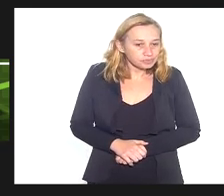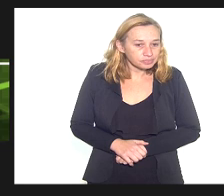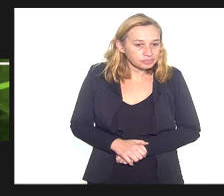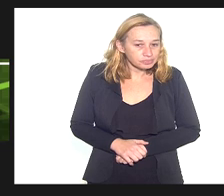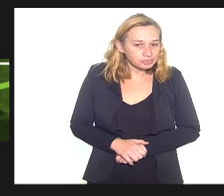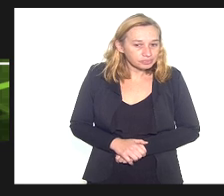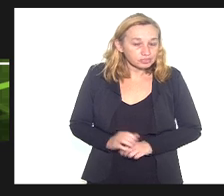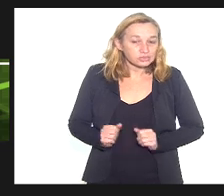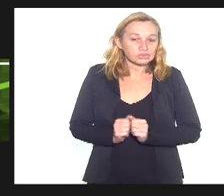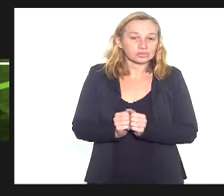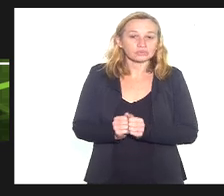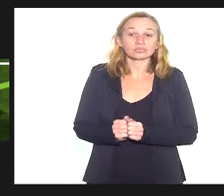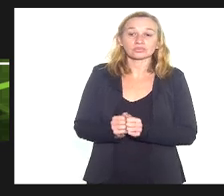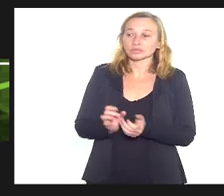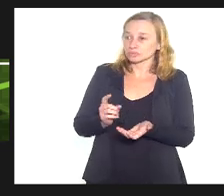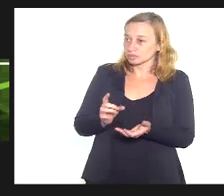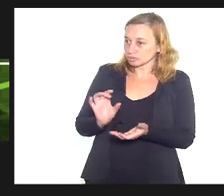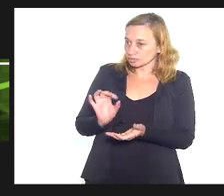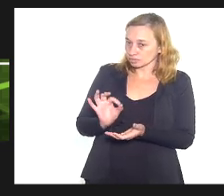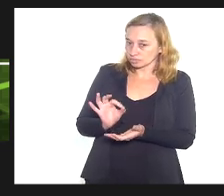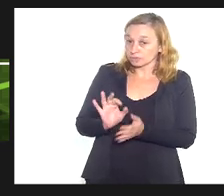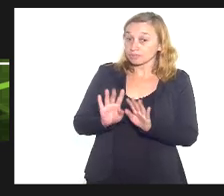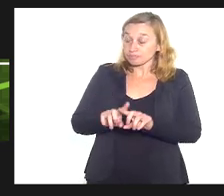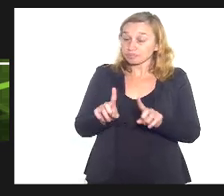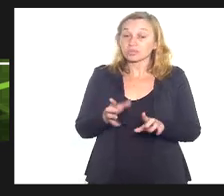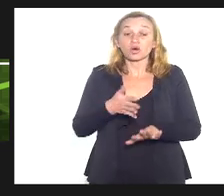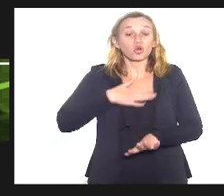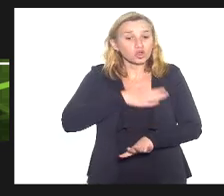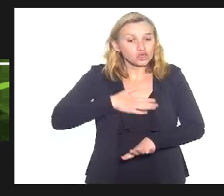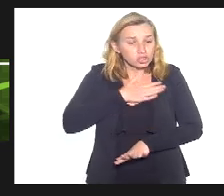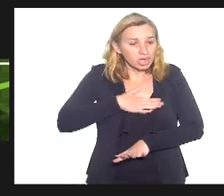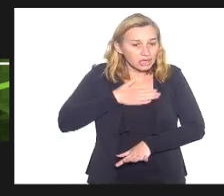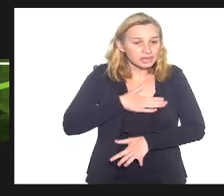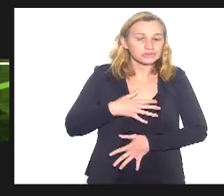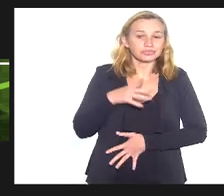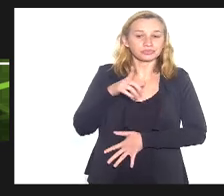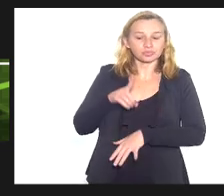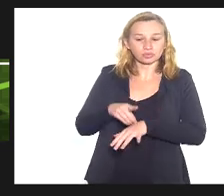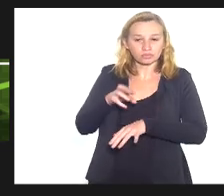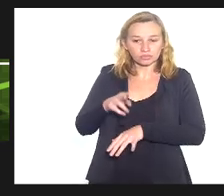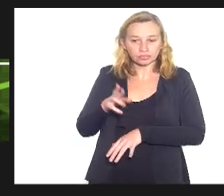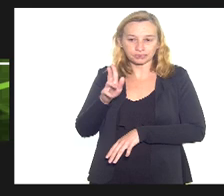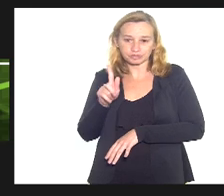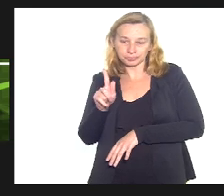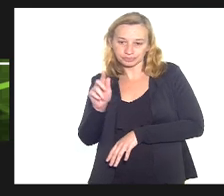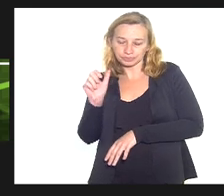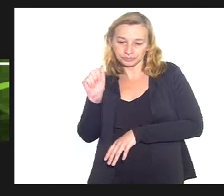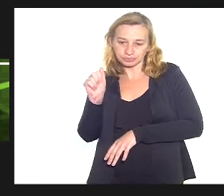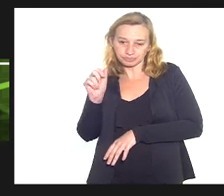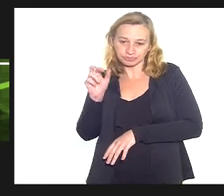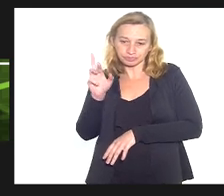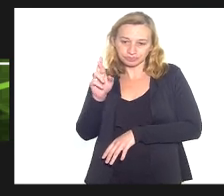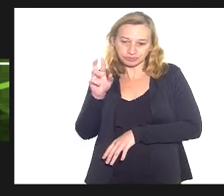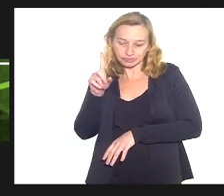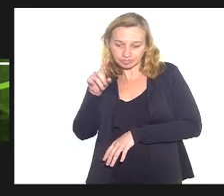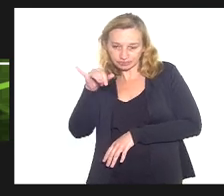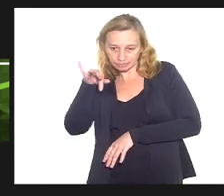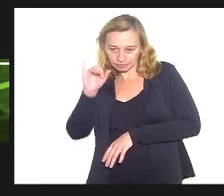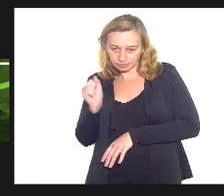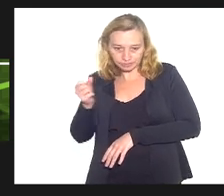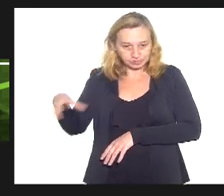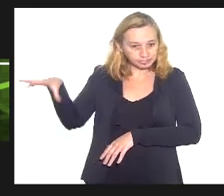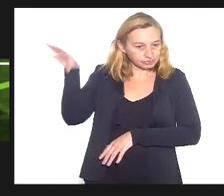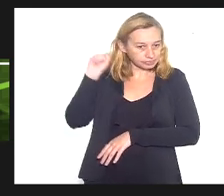Louvo junto com Vossa Excelência. Mas eu gostaria, visto que o doutor Gadelha também está nos ouvindo, não a Aline Gadelha,